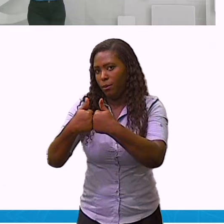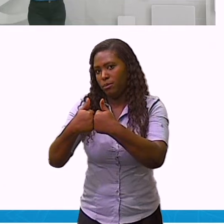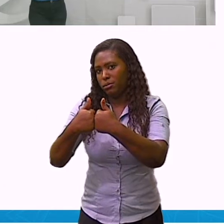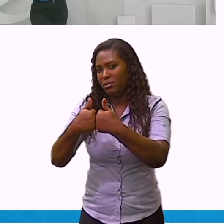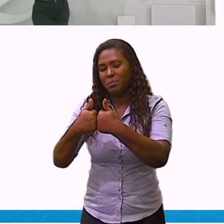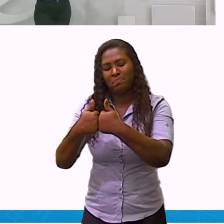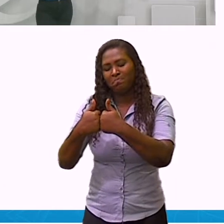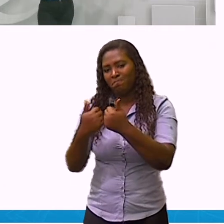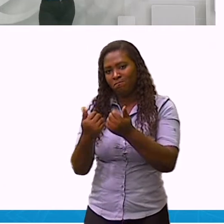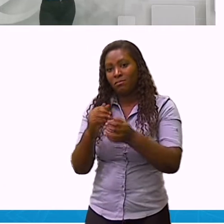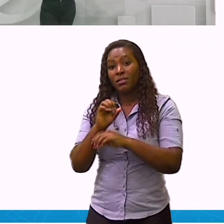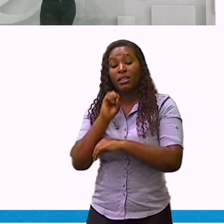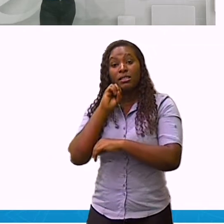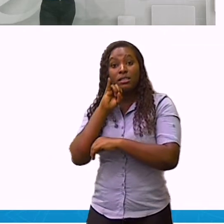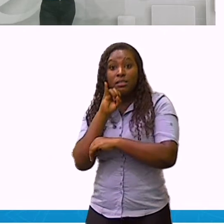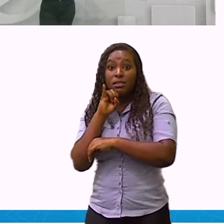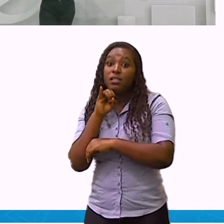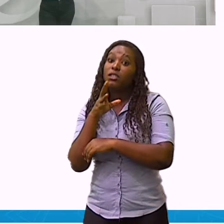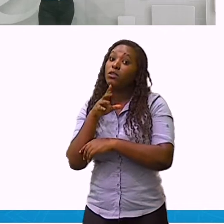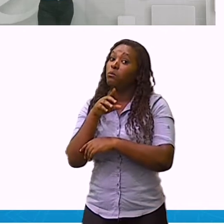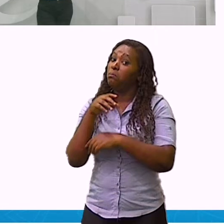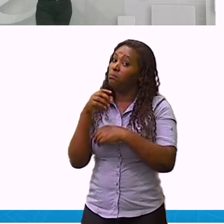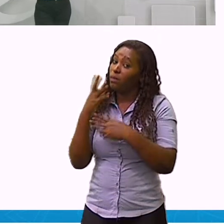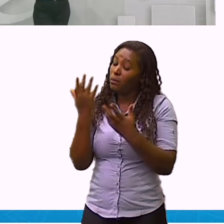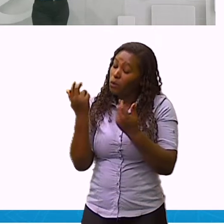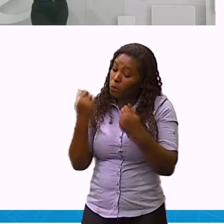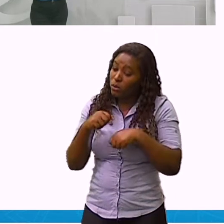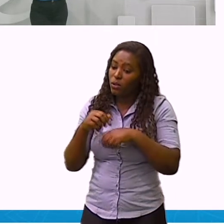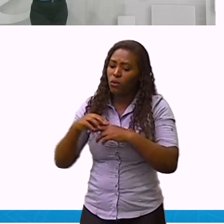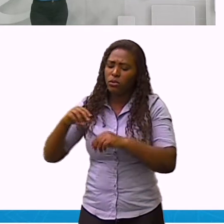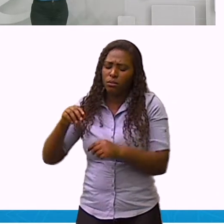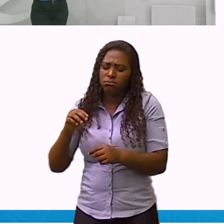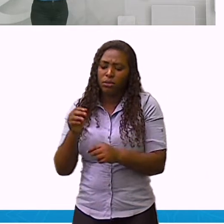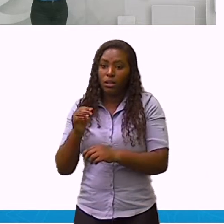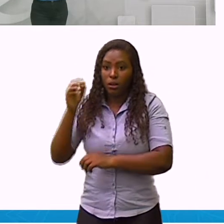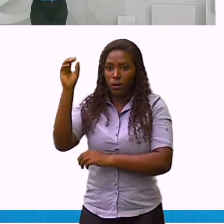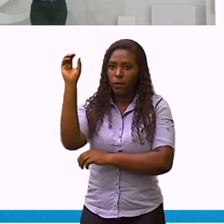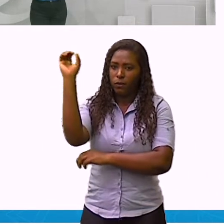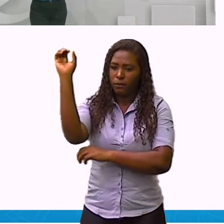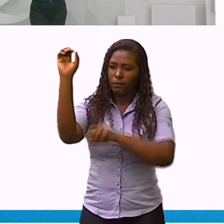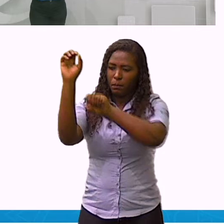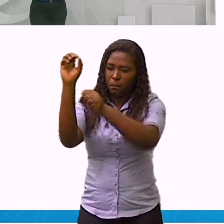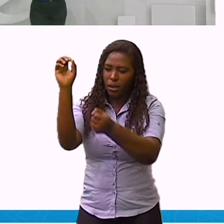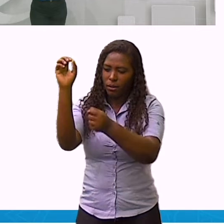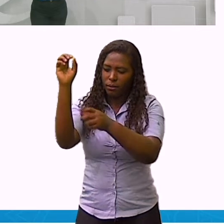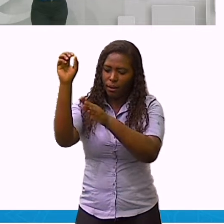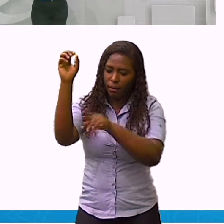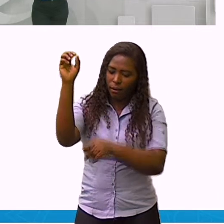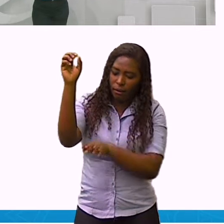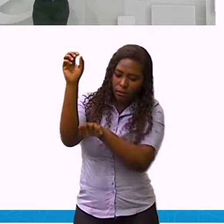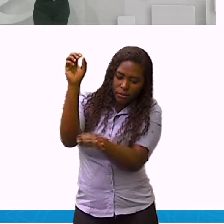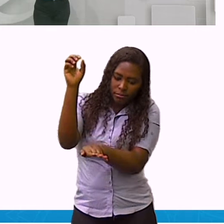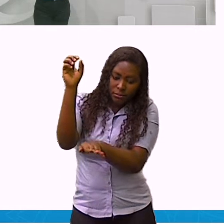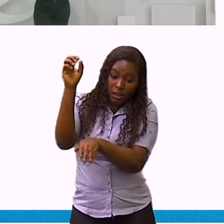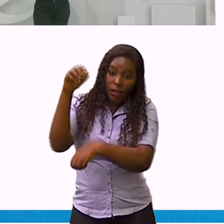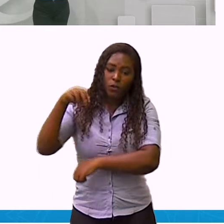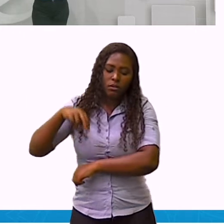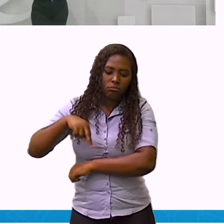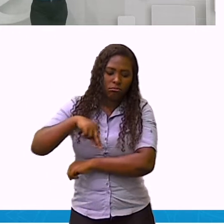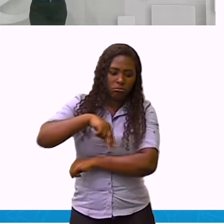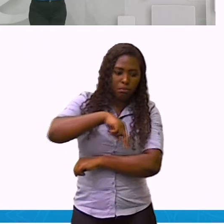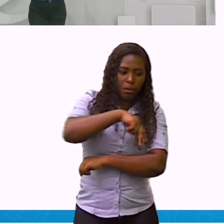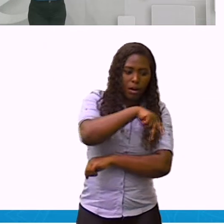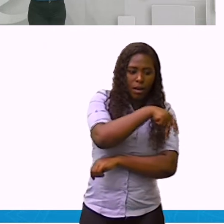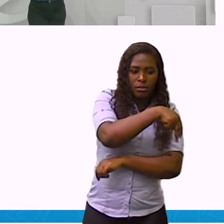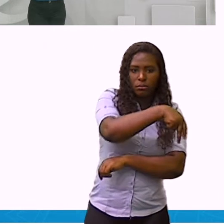Se possível, atravesse a calçada, vá para o outro lado, tá? Porque uma descarga elétrica dessa, ela